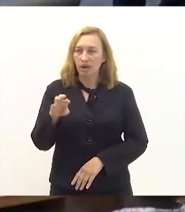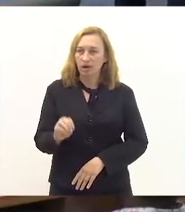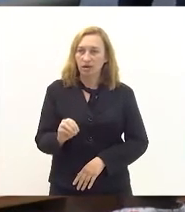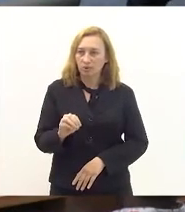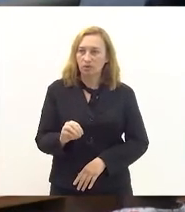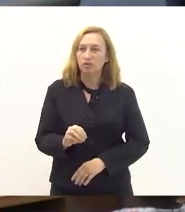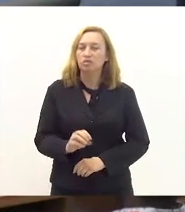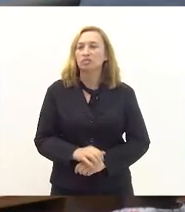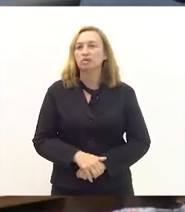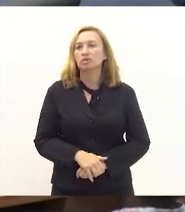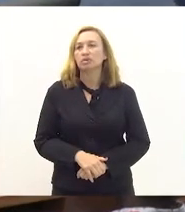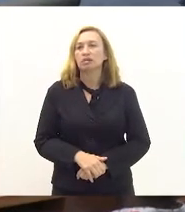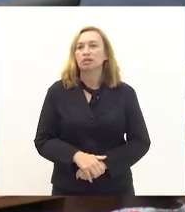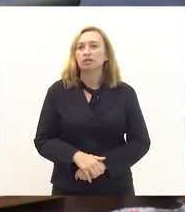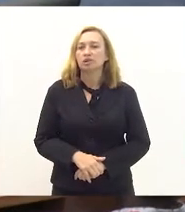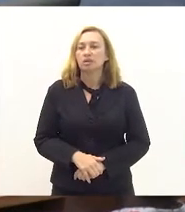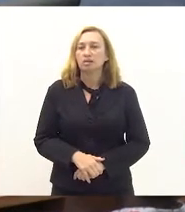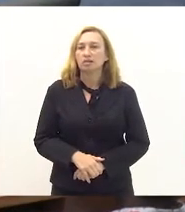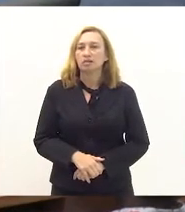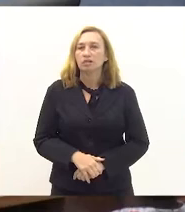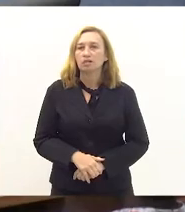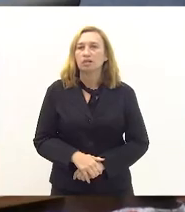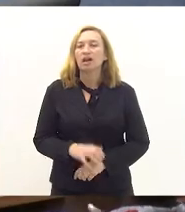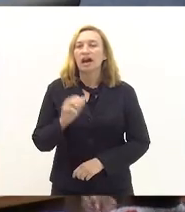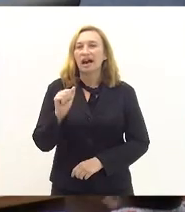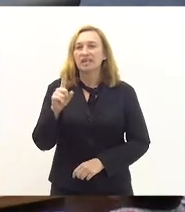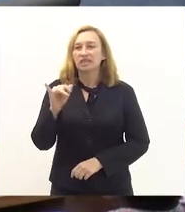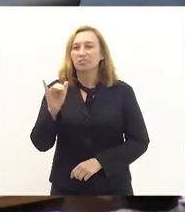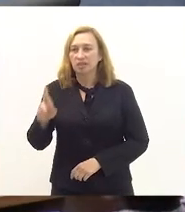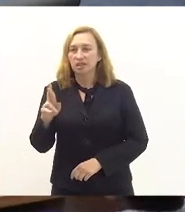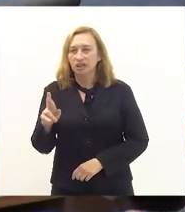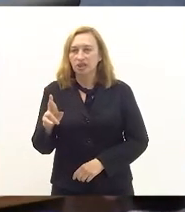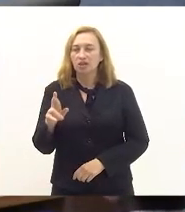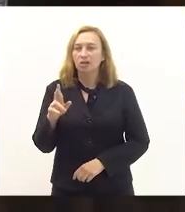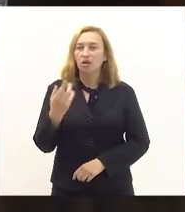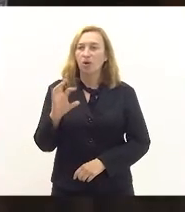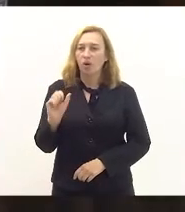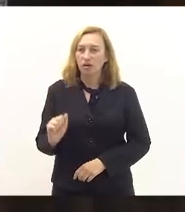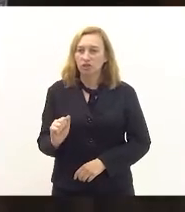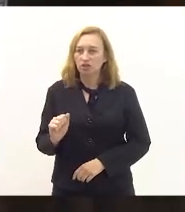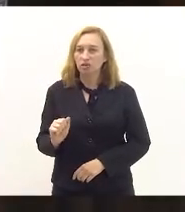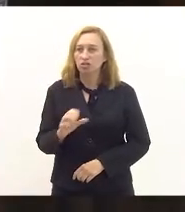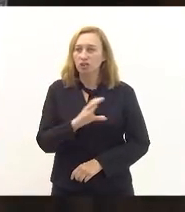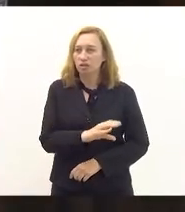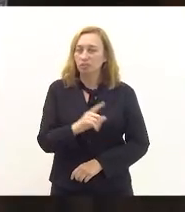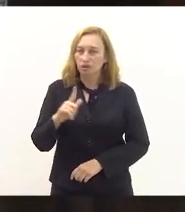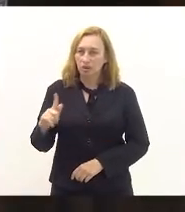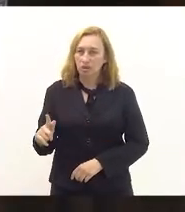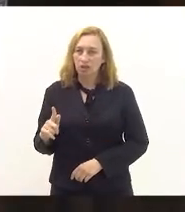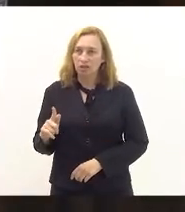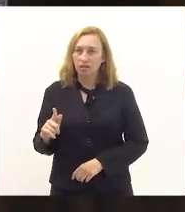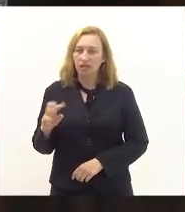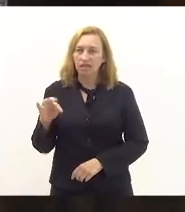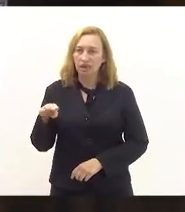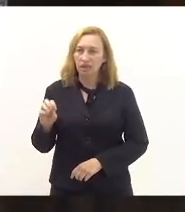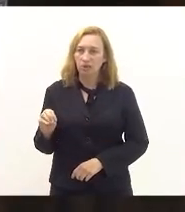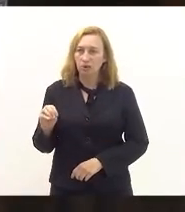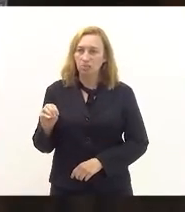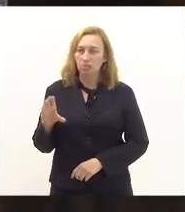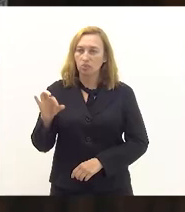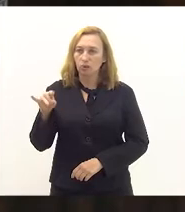Grande Atlético Clube, Admir Rocha, também do Campo Grande Atlético Público,